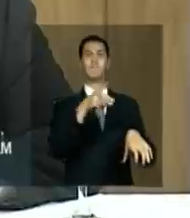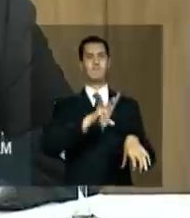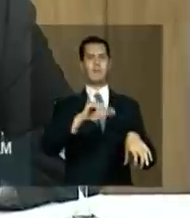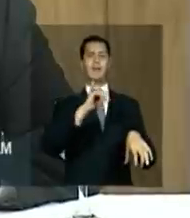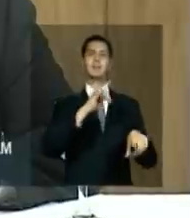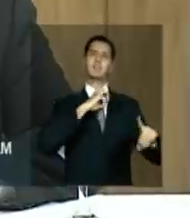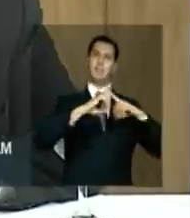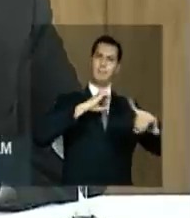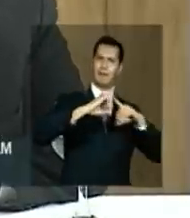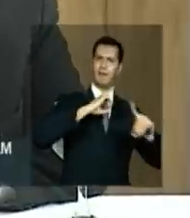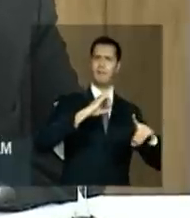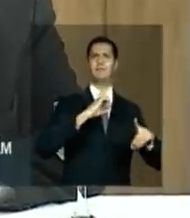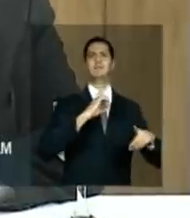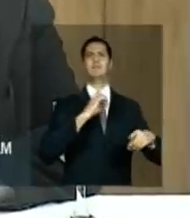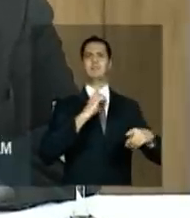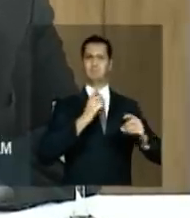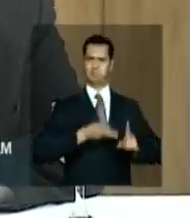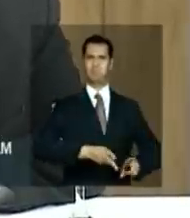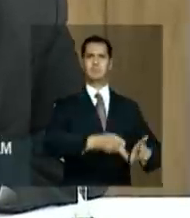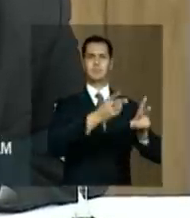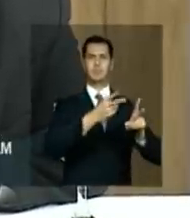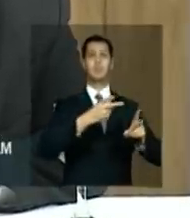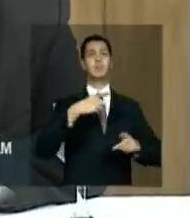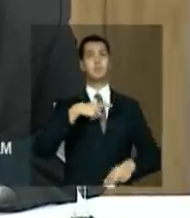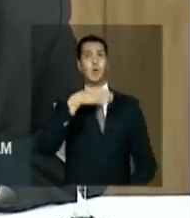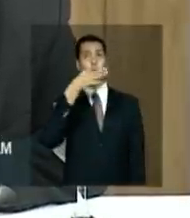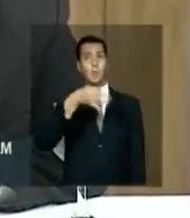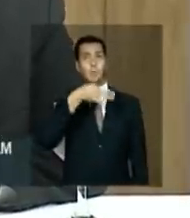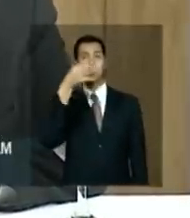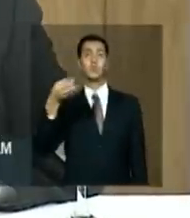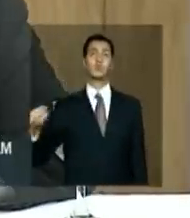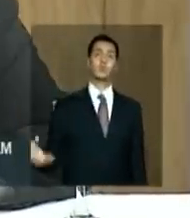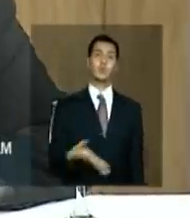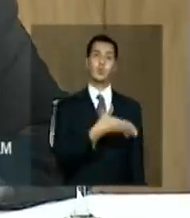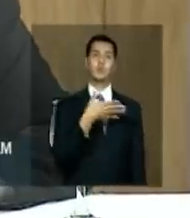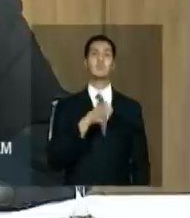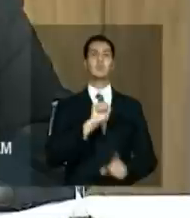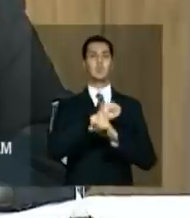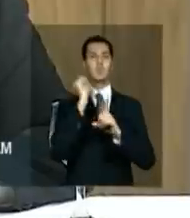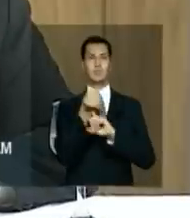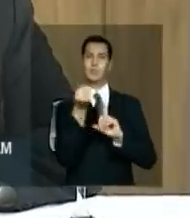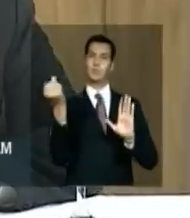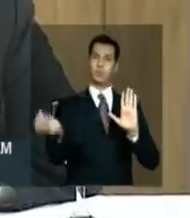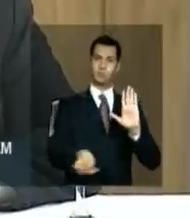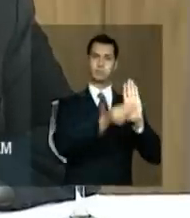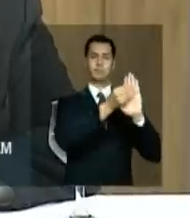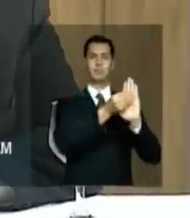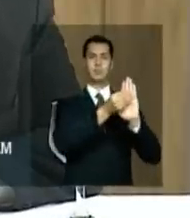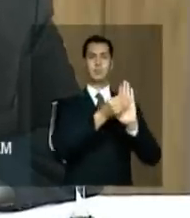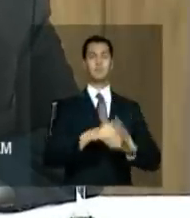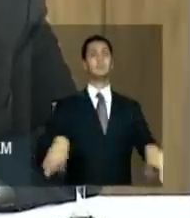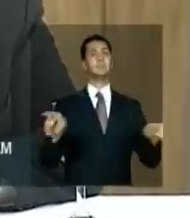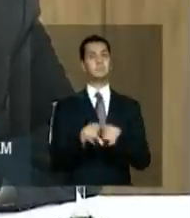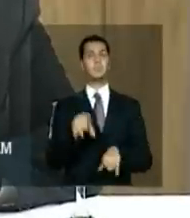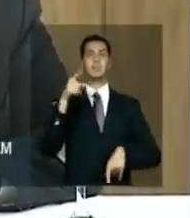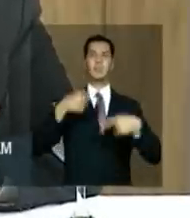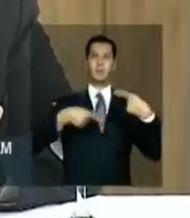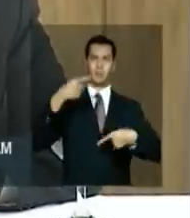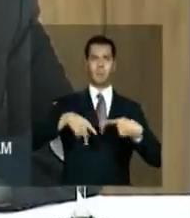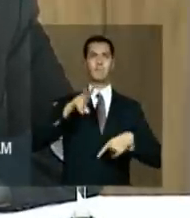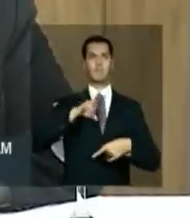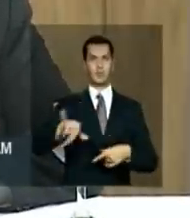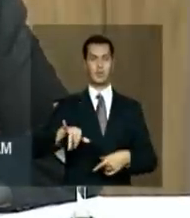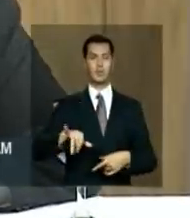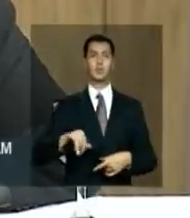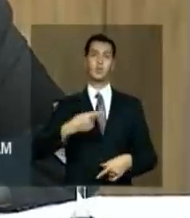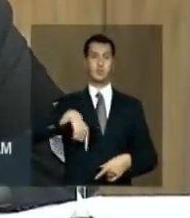e certamente novas opiniões a sociedade colocará novos debates acontecerão e